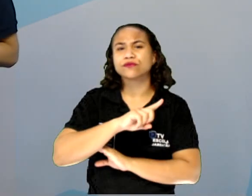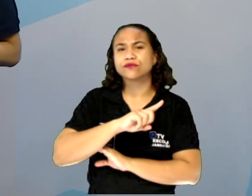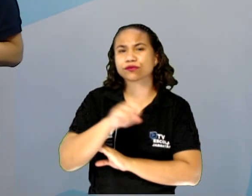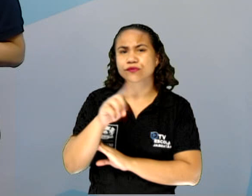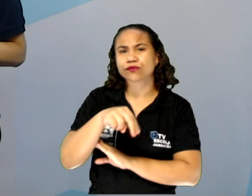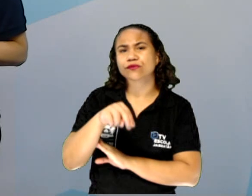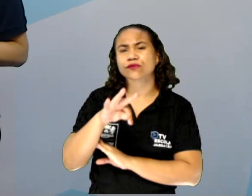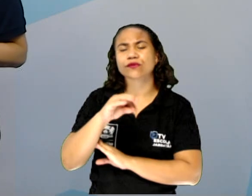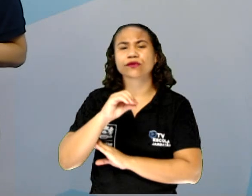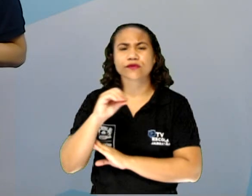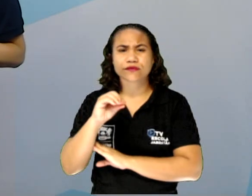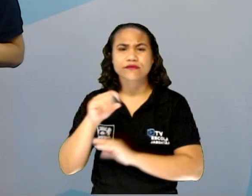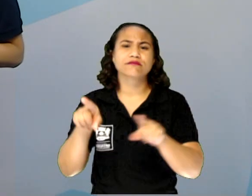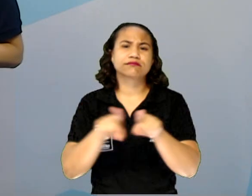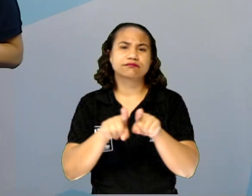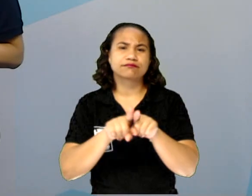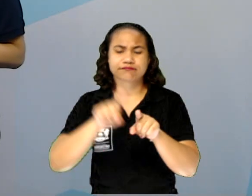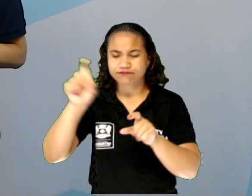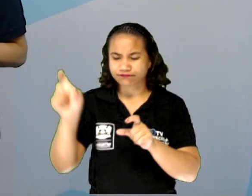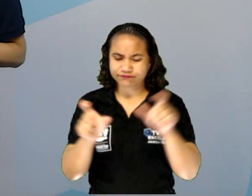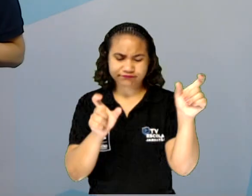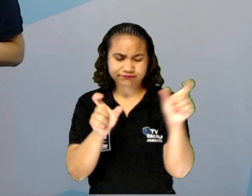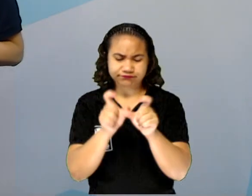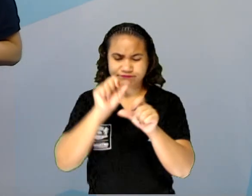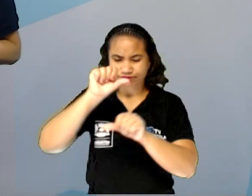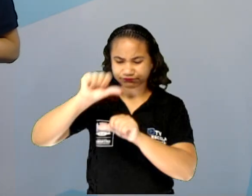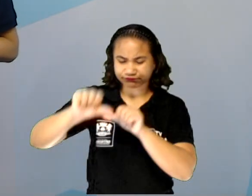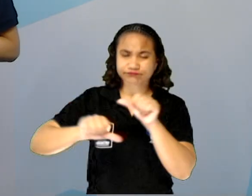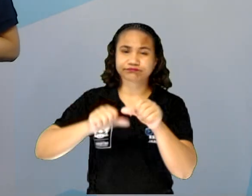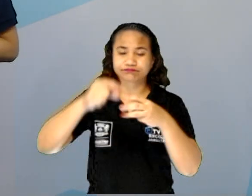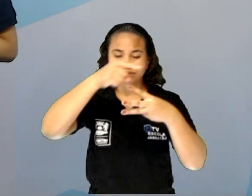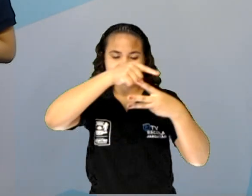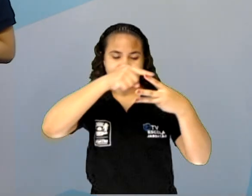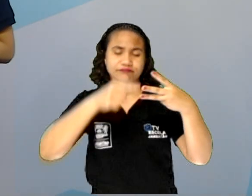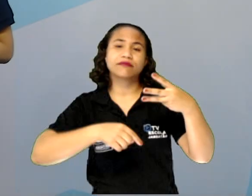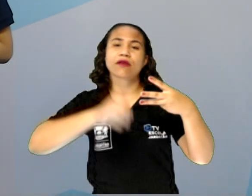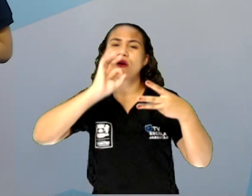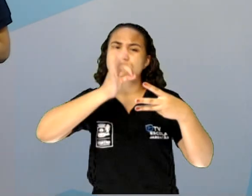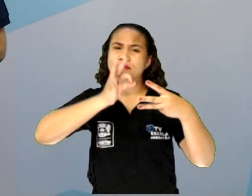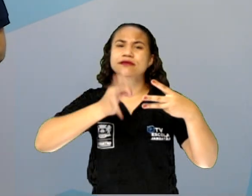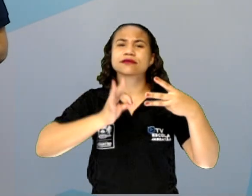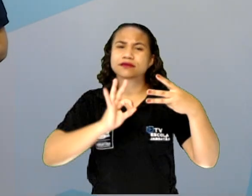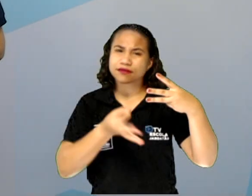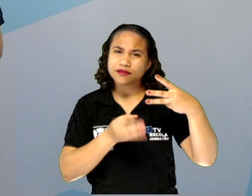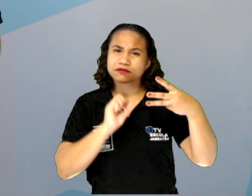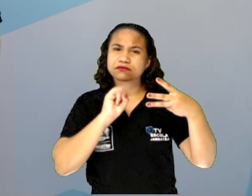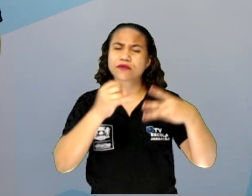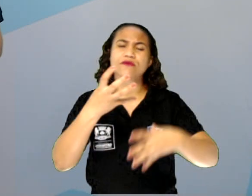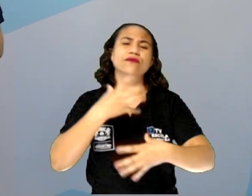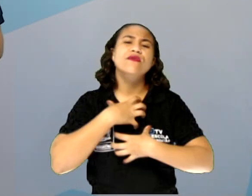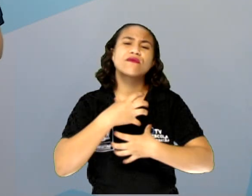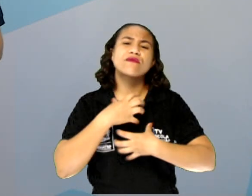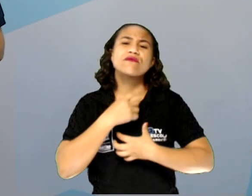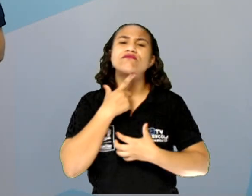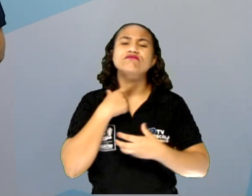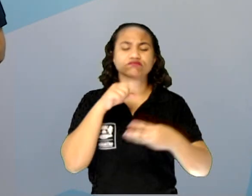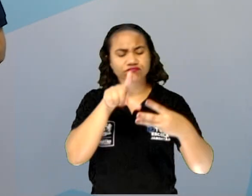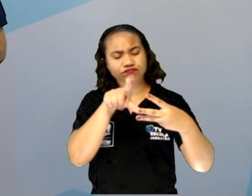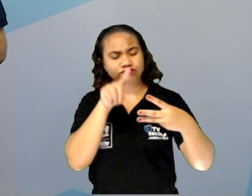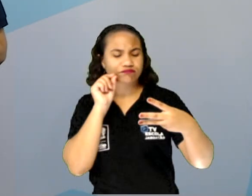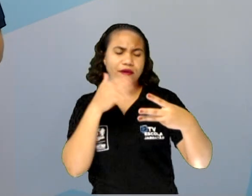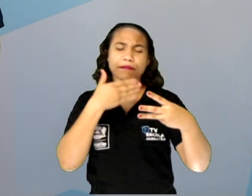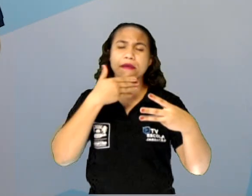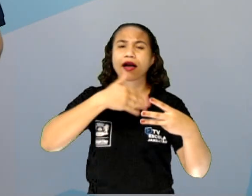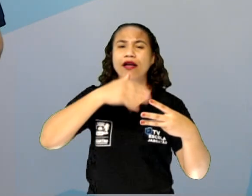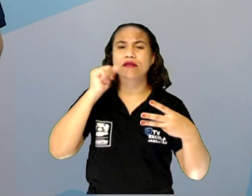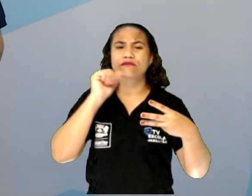ficar isn't. Então, essas três formas, elas estão corretas. Vocês é que vão escolher qual é a